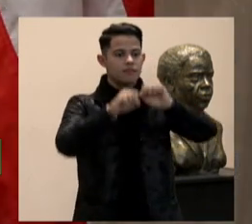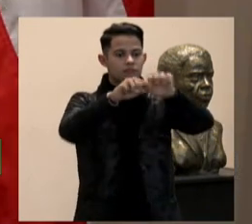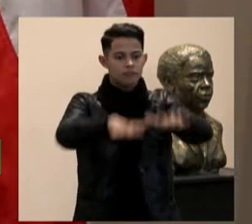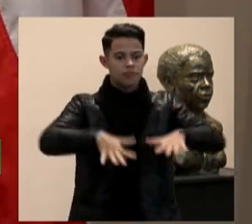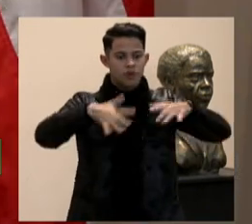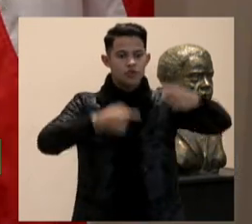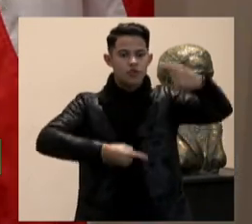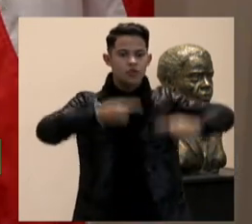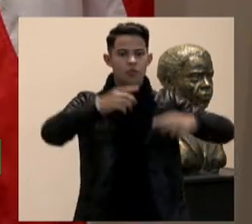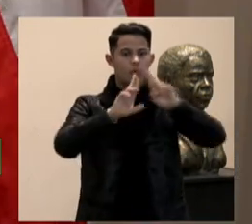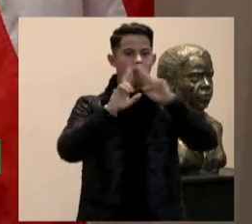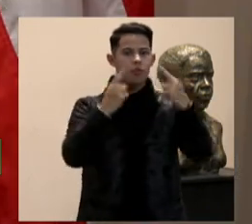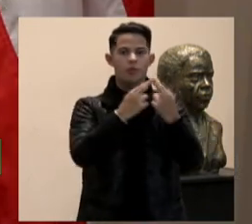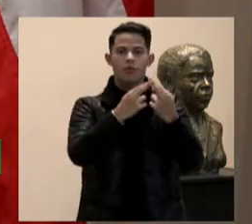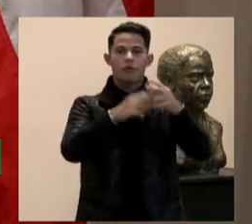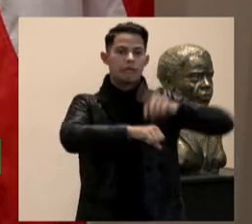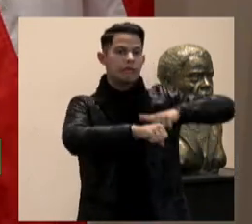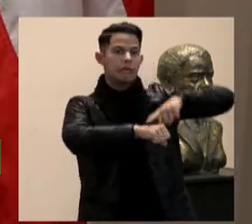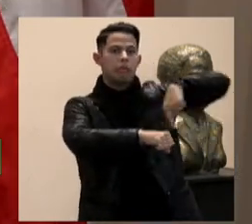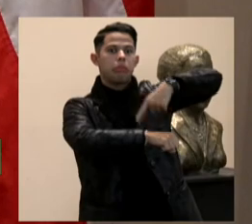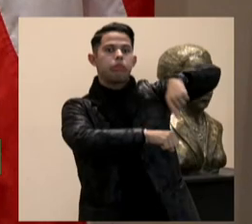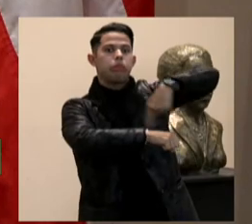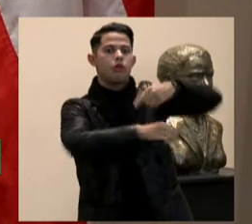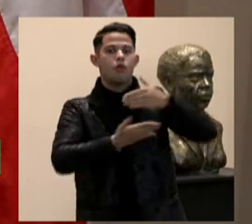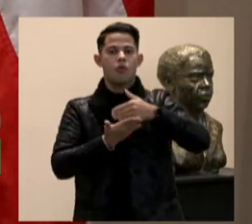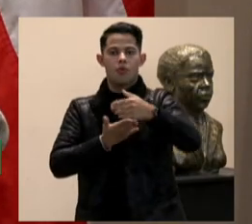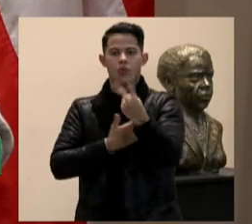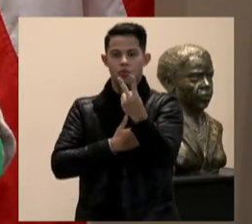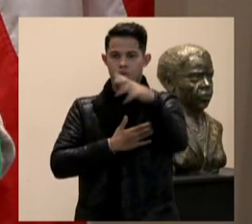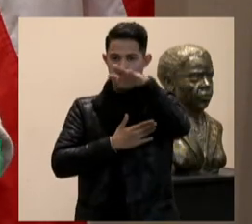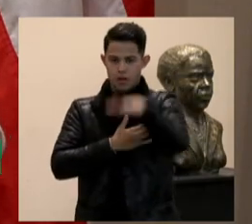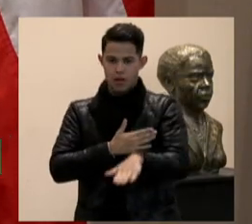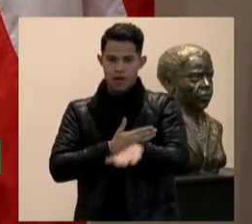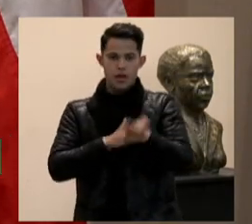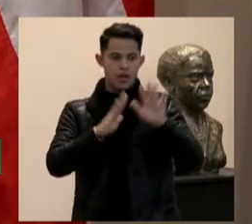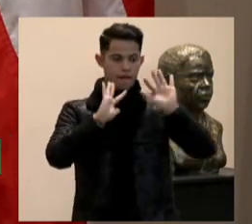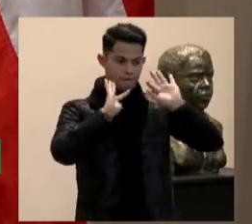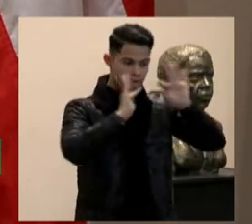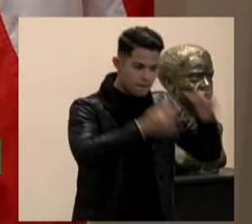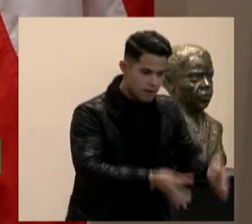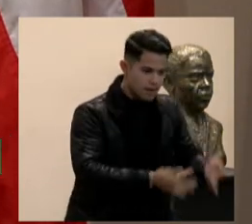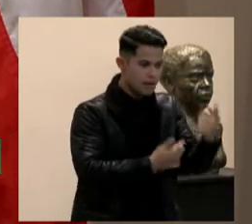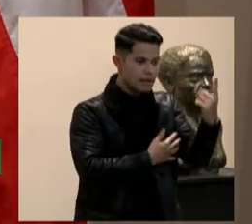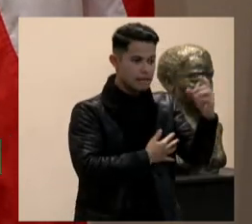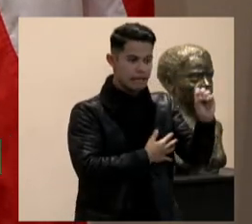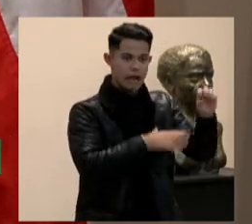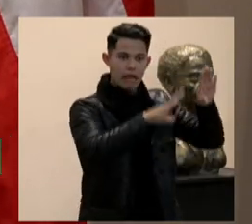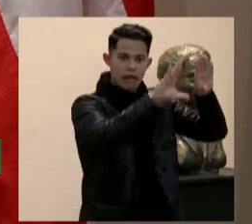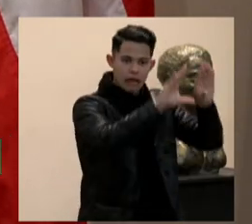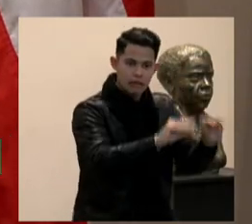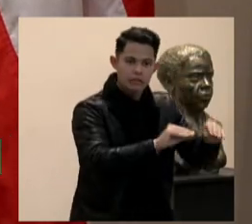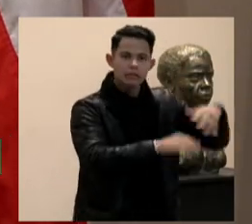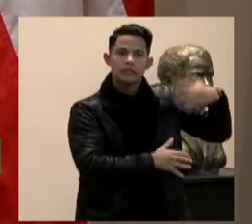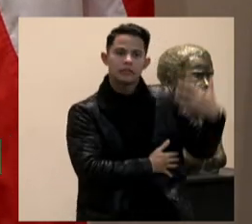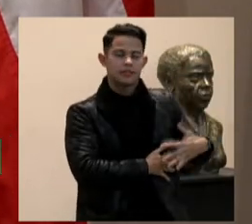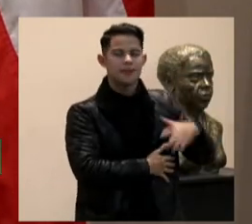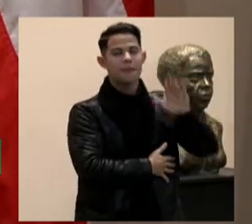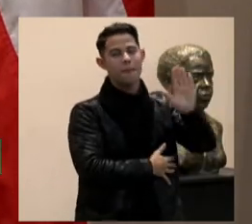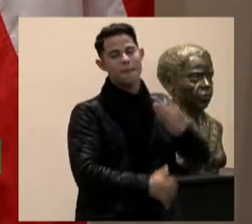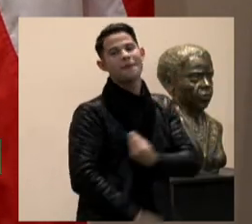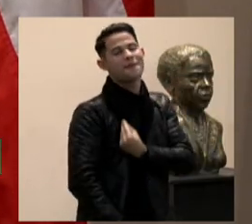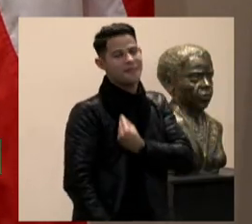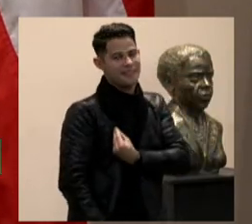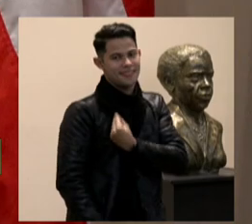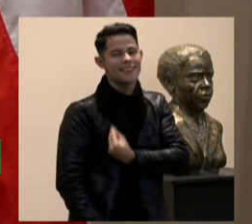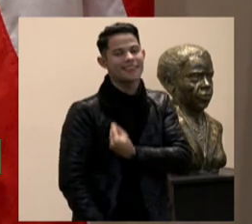às 14h e encerramos às 22h. Mas sobrevivemos,